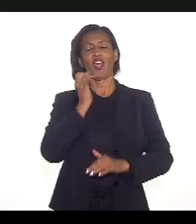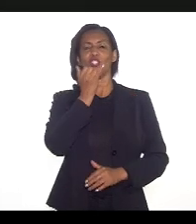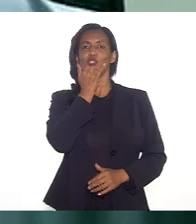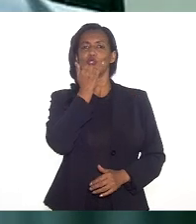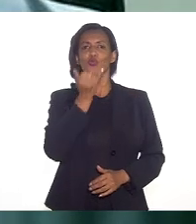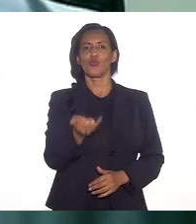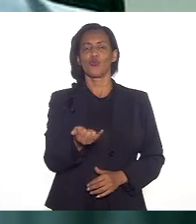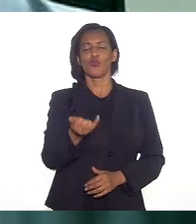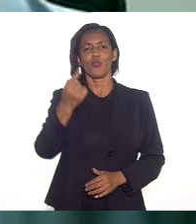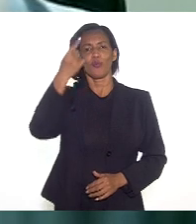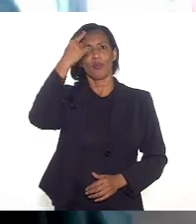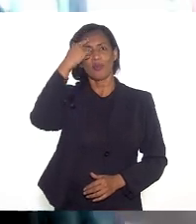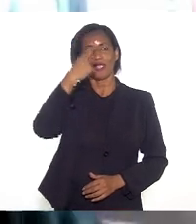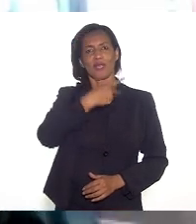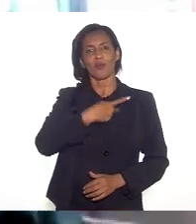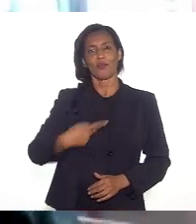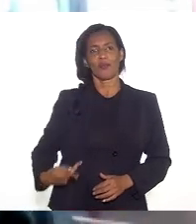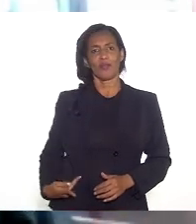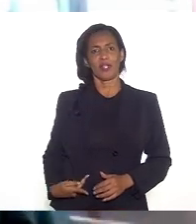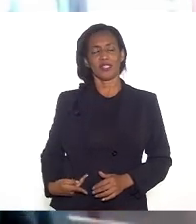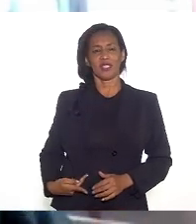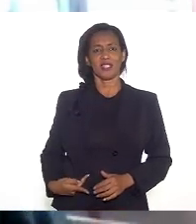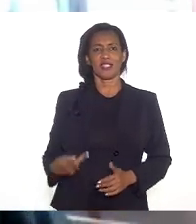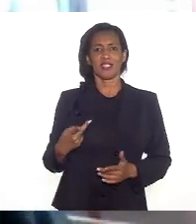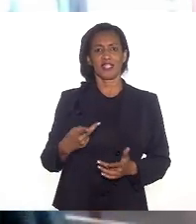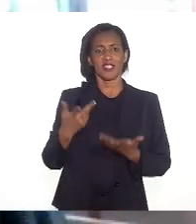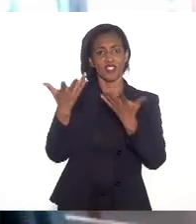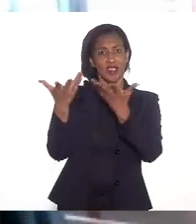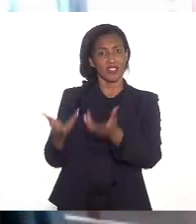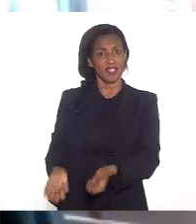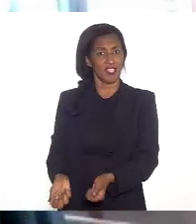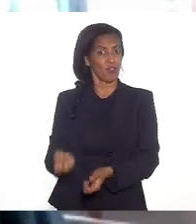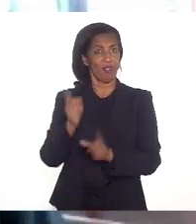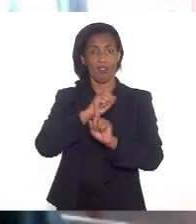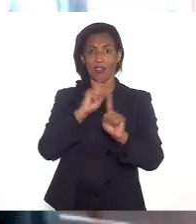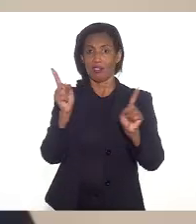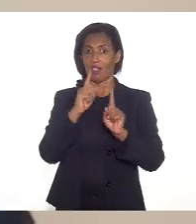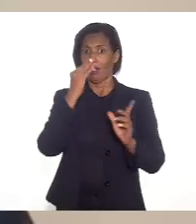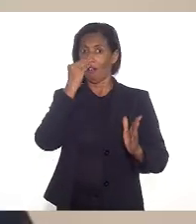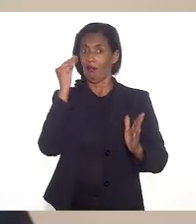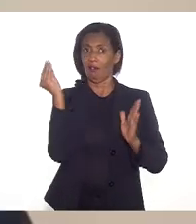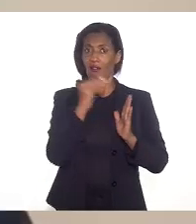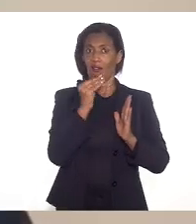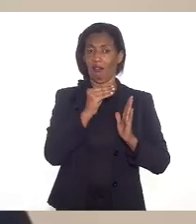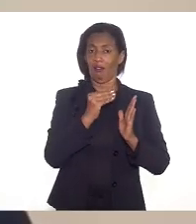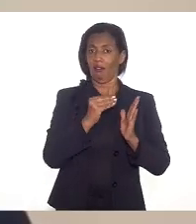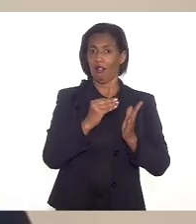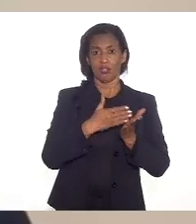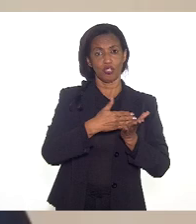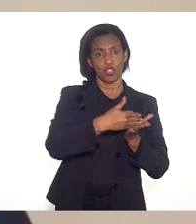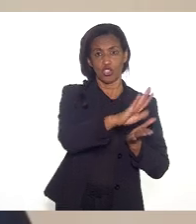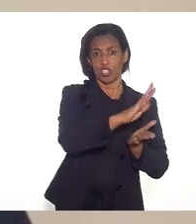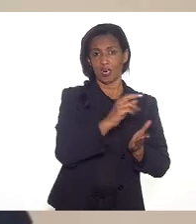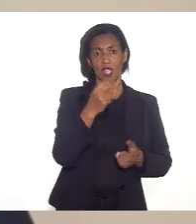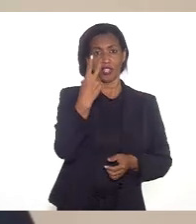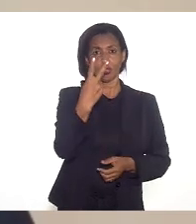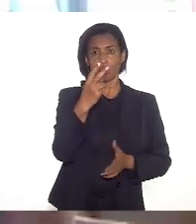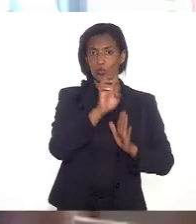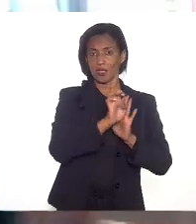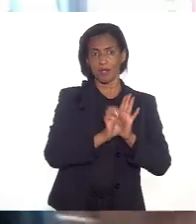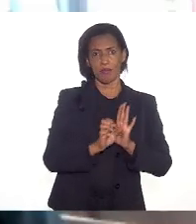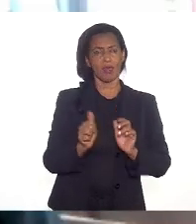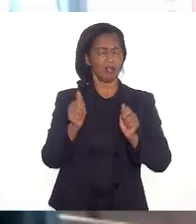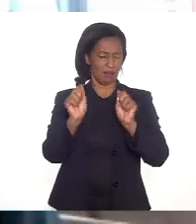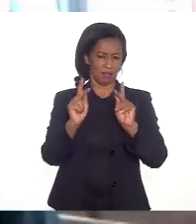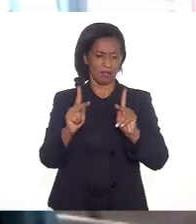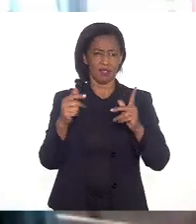presidente tinha... Não, a gente... O parecer não, era pela rejeição das duas. Rejeição às emendas. Então, está tudo certo. O